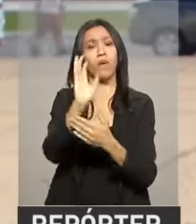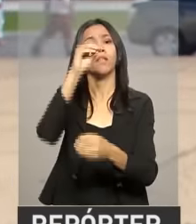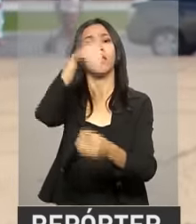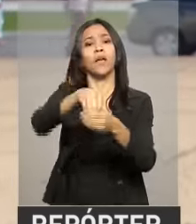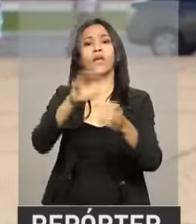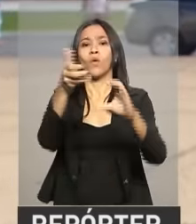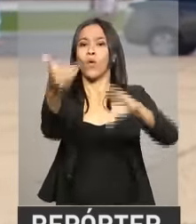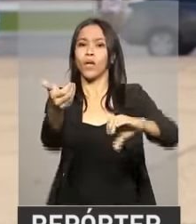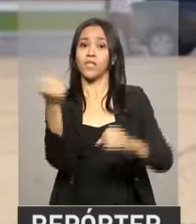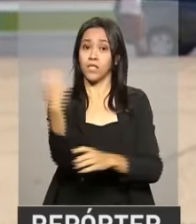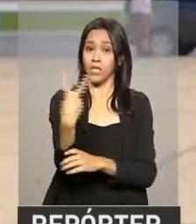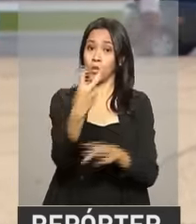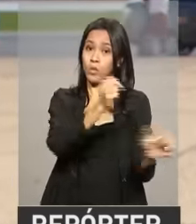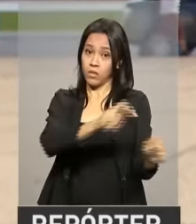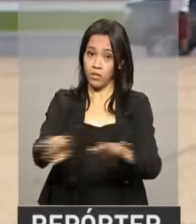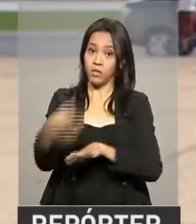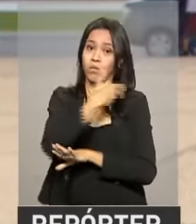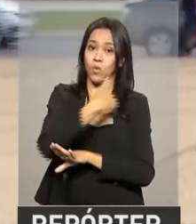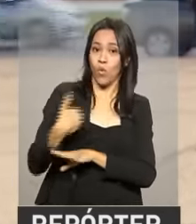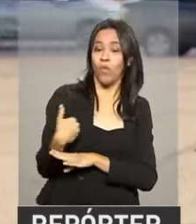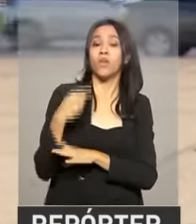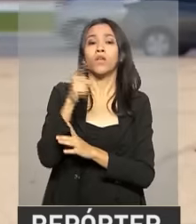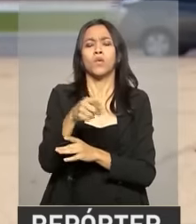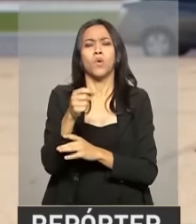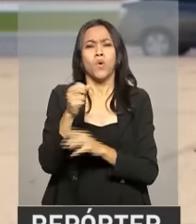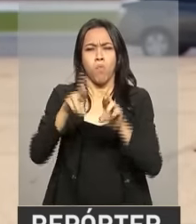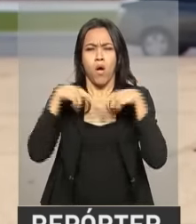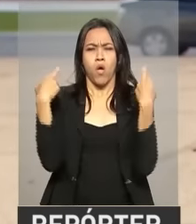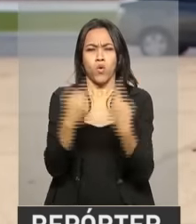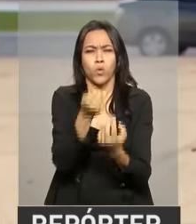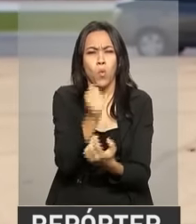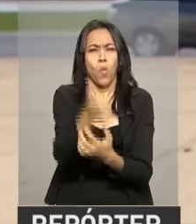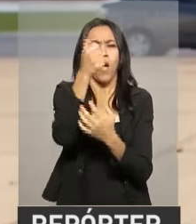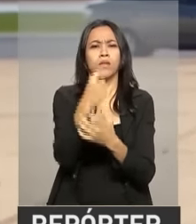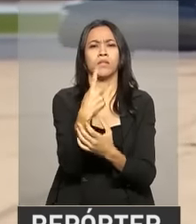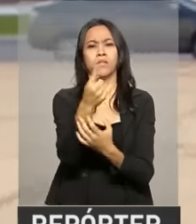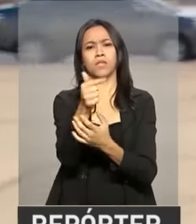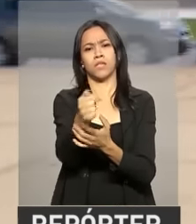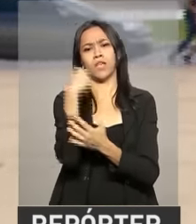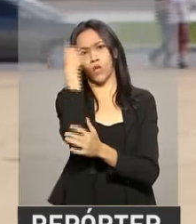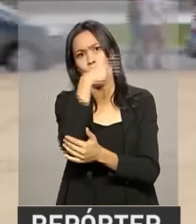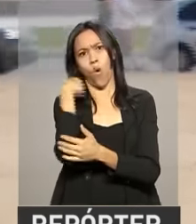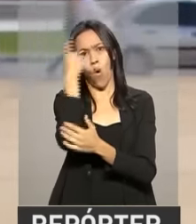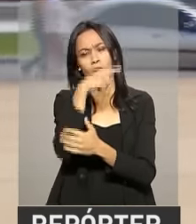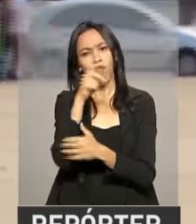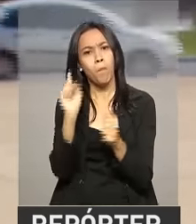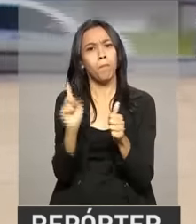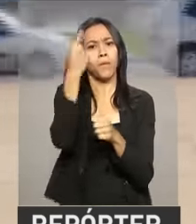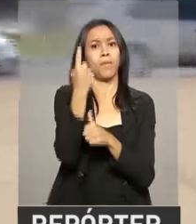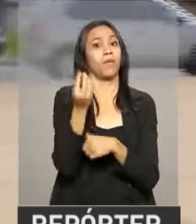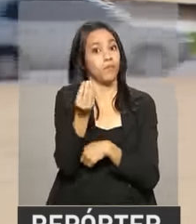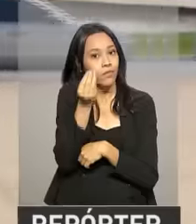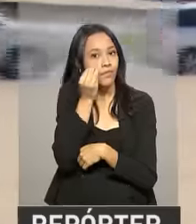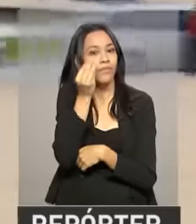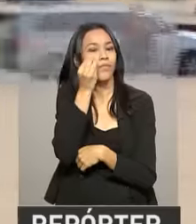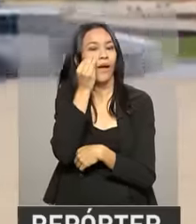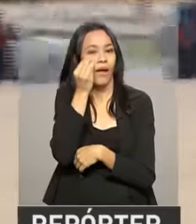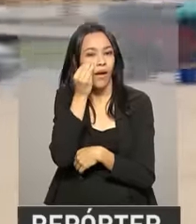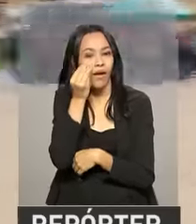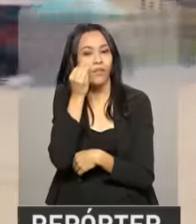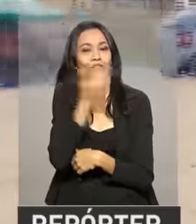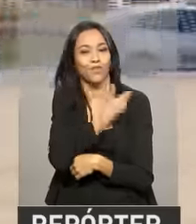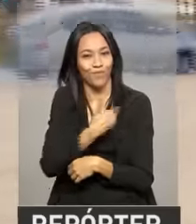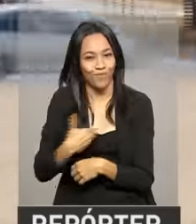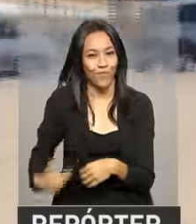segunda semana do governo em uma sessão de quase 17 horas e foi o primeiro teste em votações no Parlamento